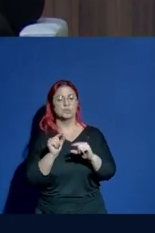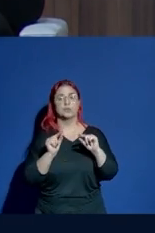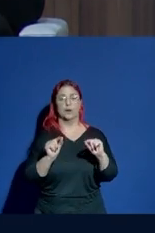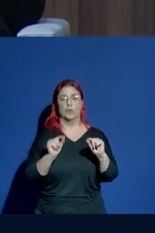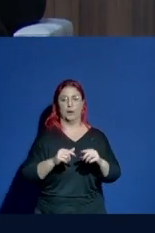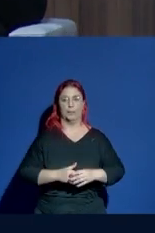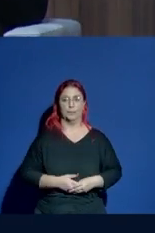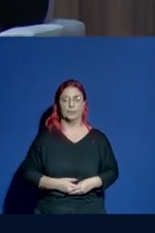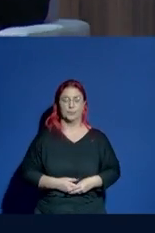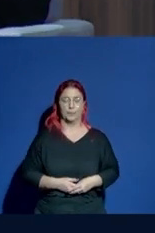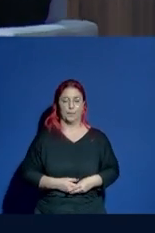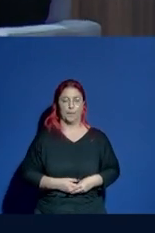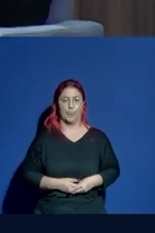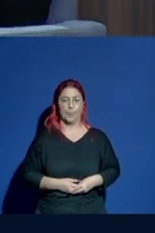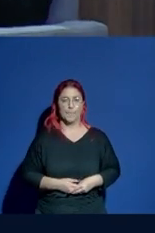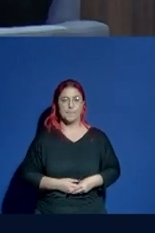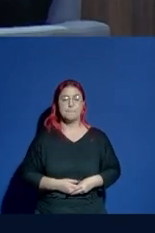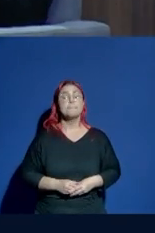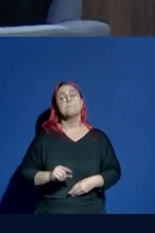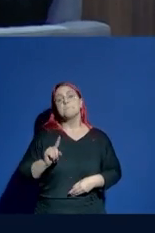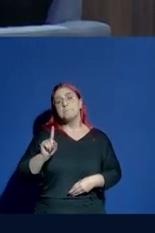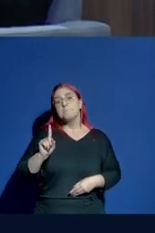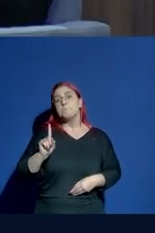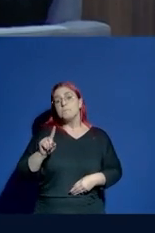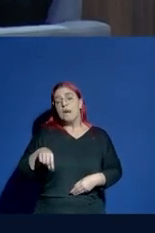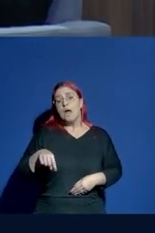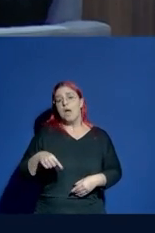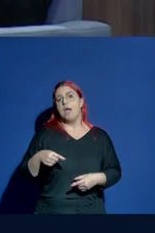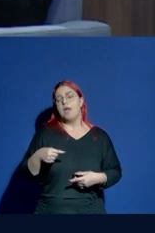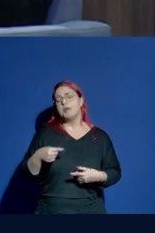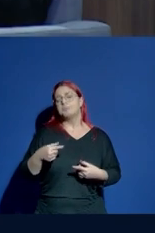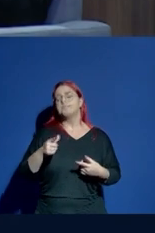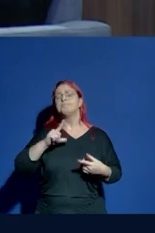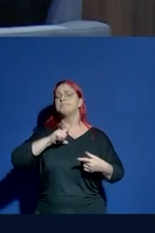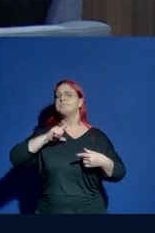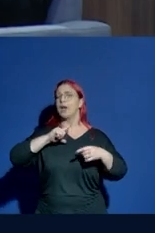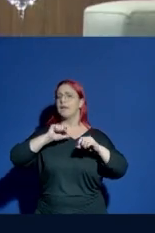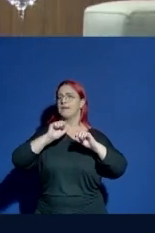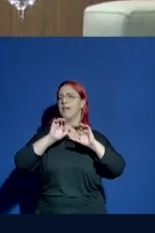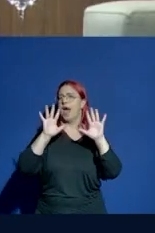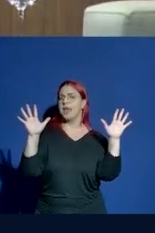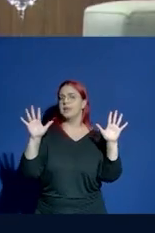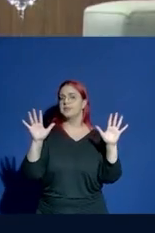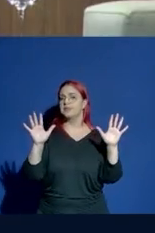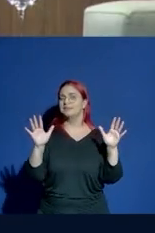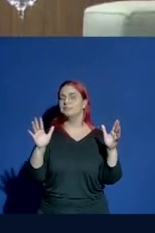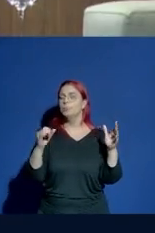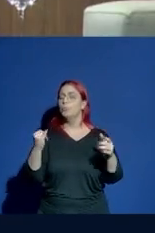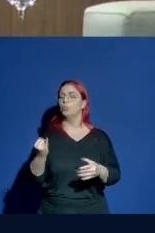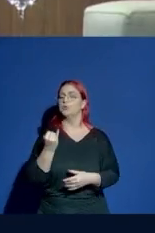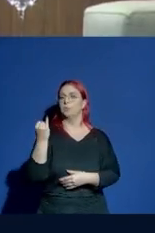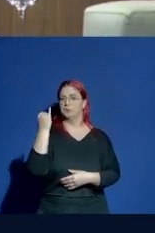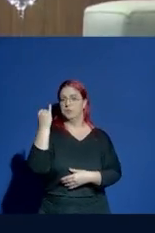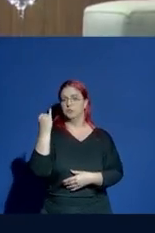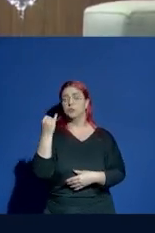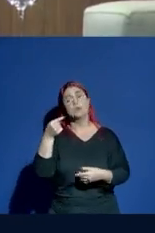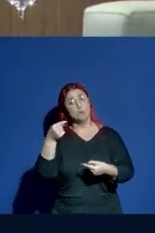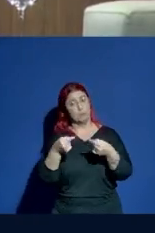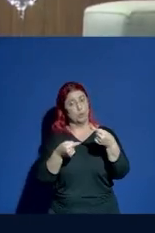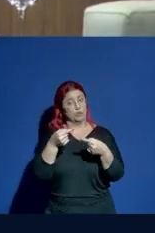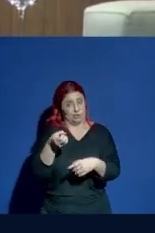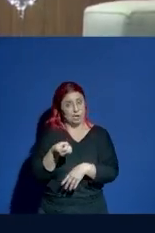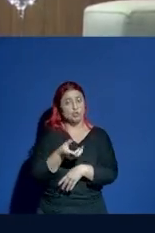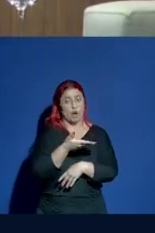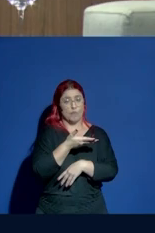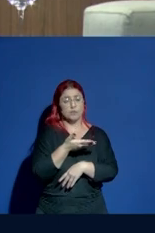uma é uma política que nós temos muito muita clareza que elas são fundamentais são políticas modernas